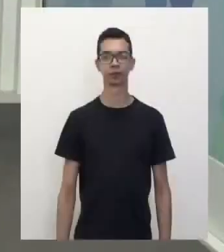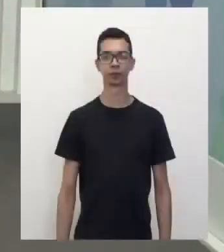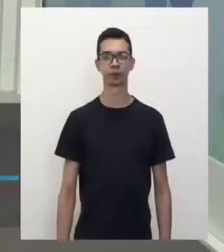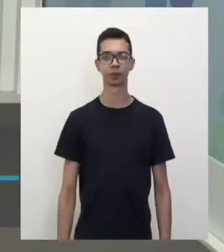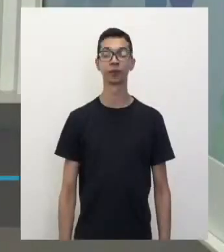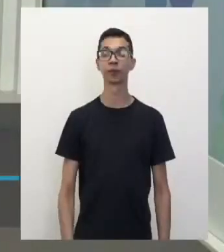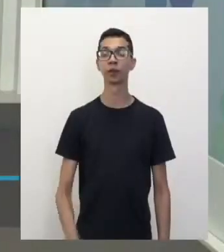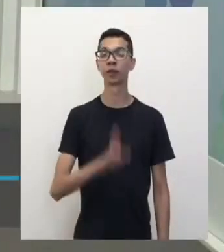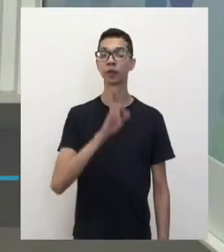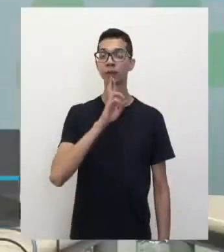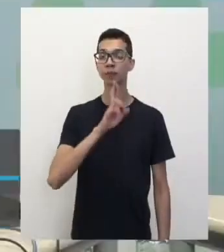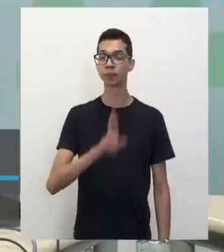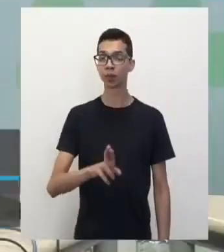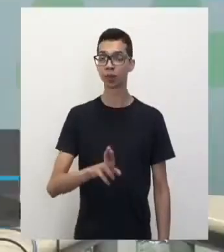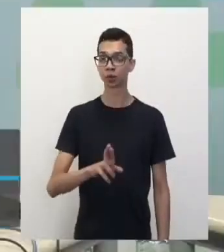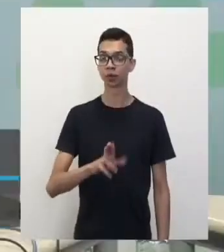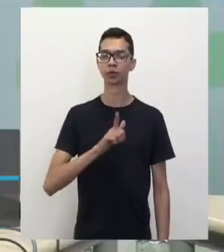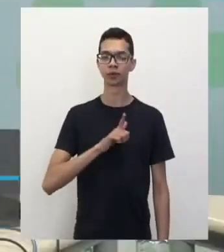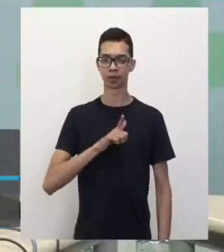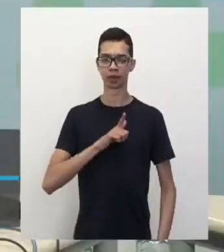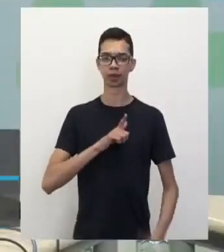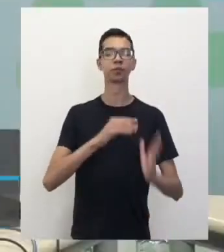As respostas vão surgindo aqui